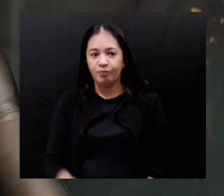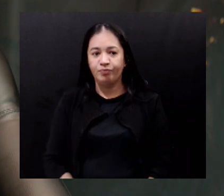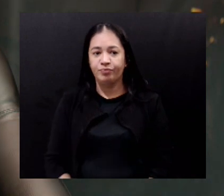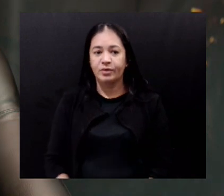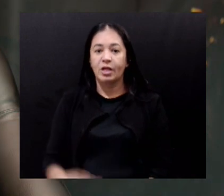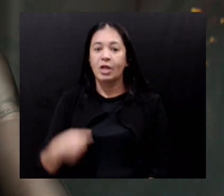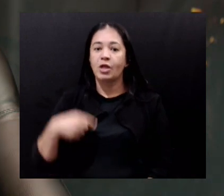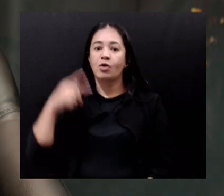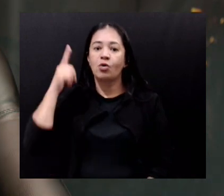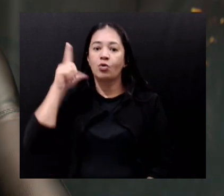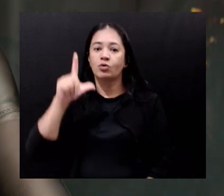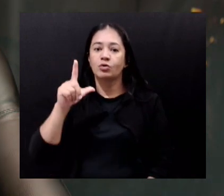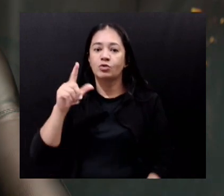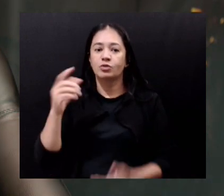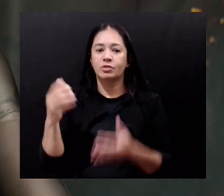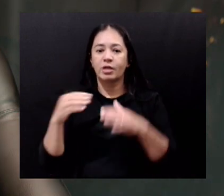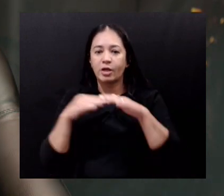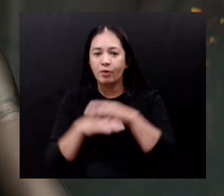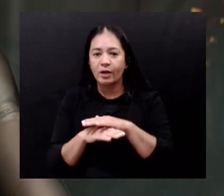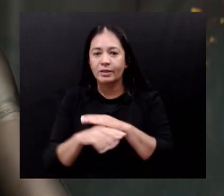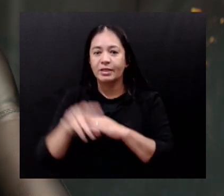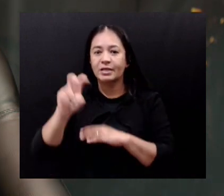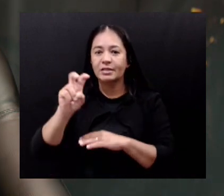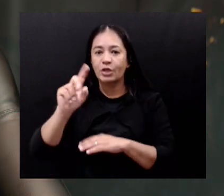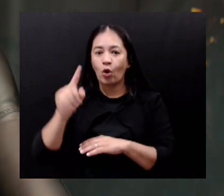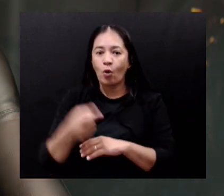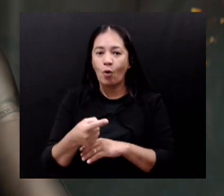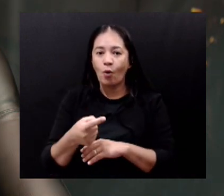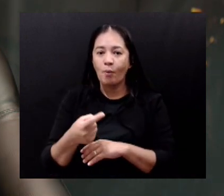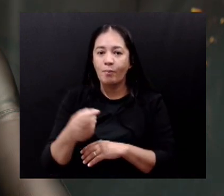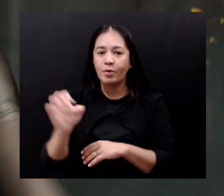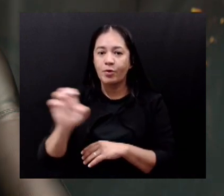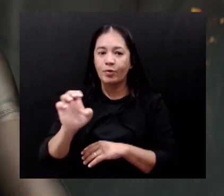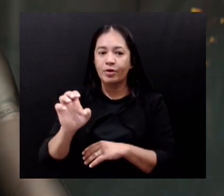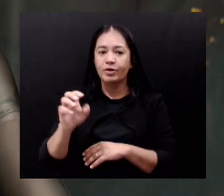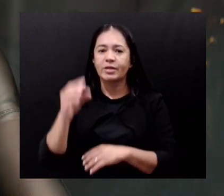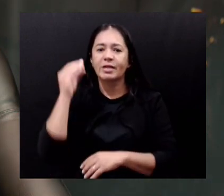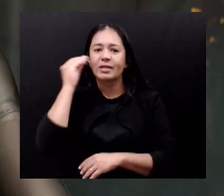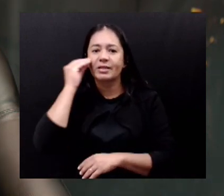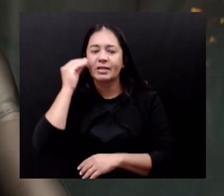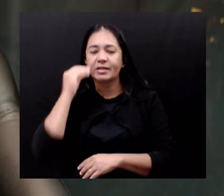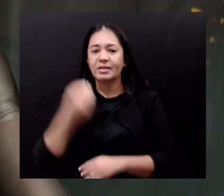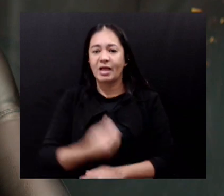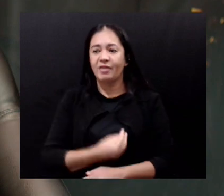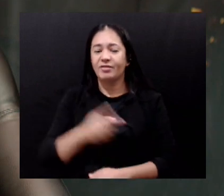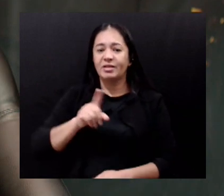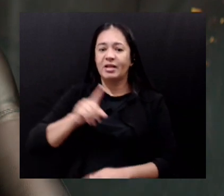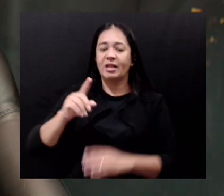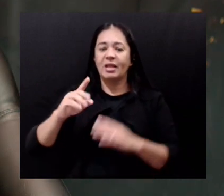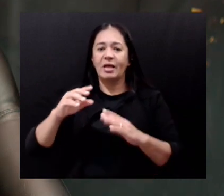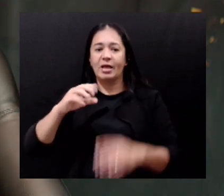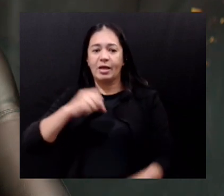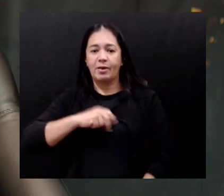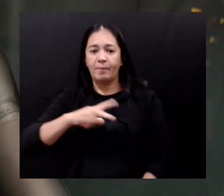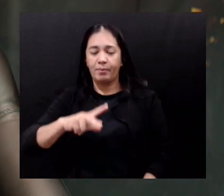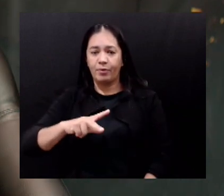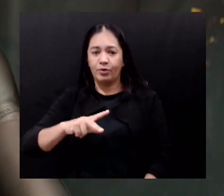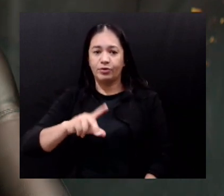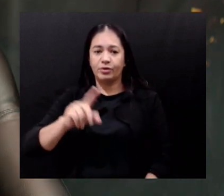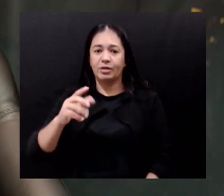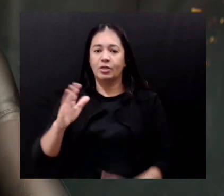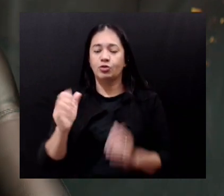queria tentar a vida em Portugal com minha esposa e filha. Esse valor dá para começar ou ainda é pouco para fazer a mudança